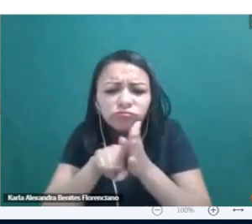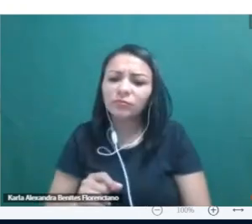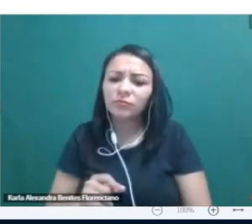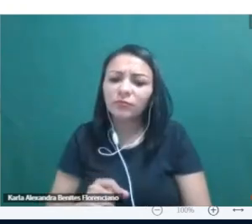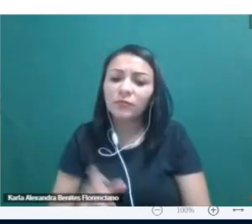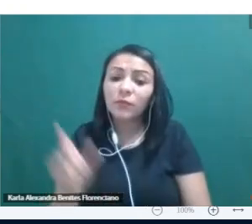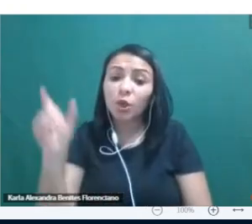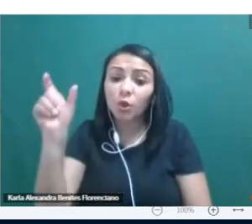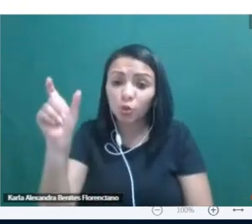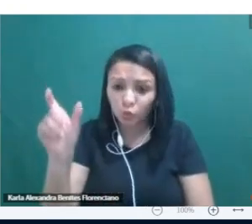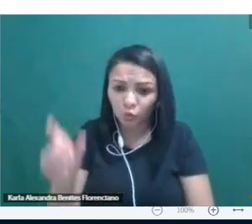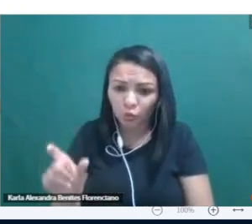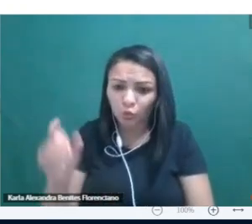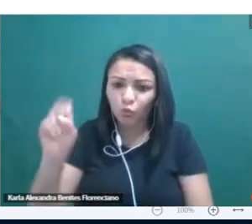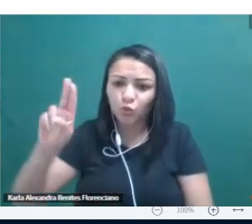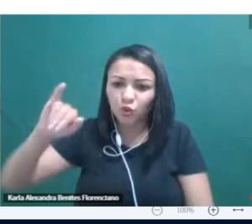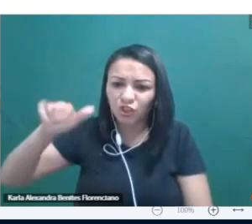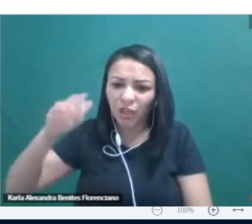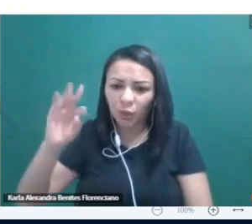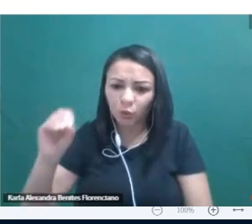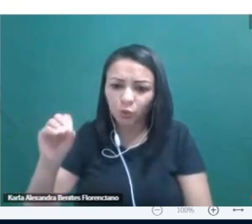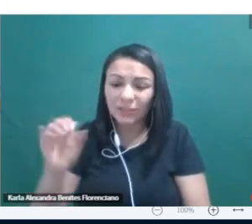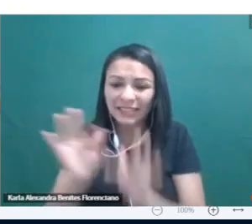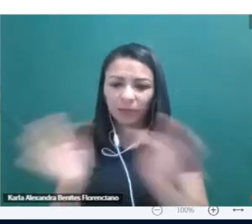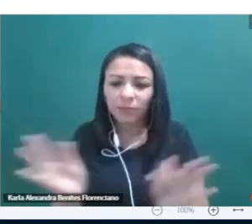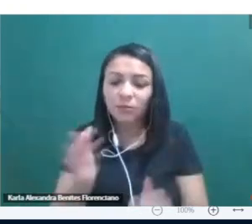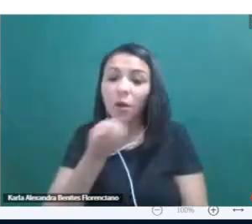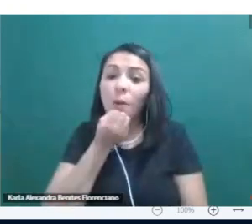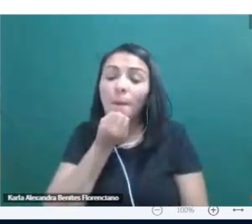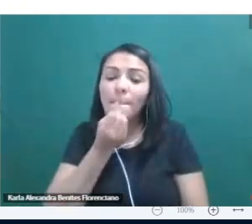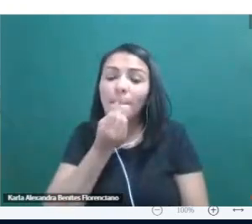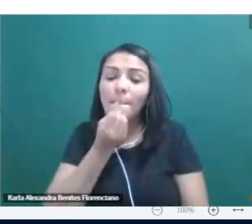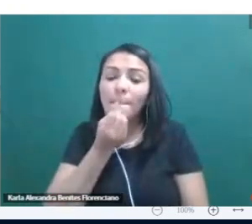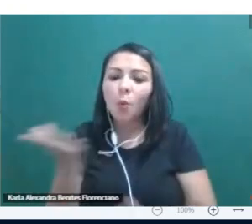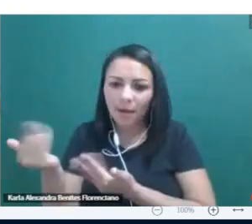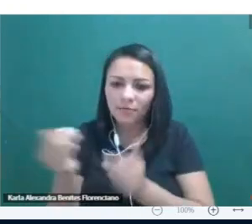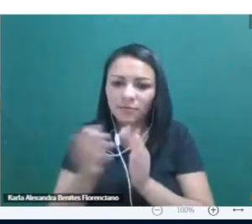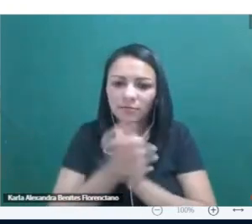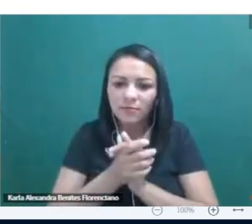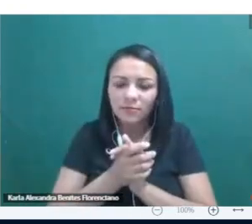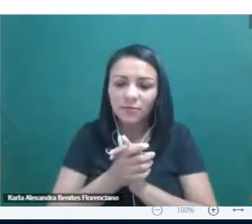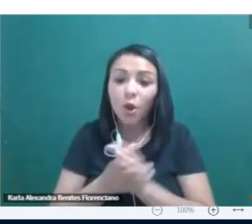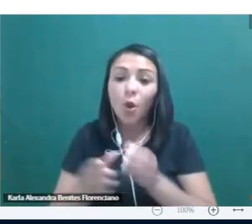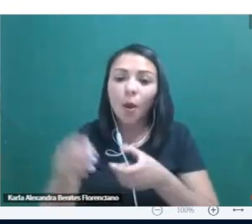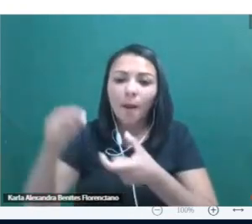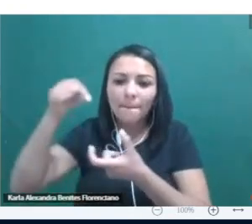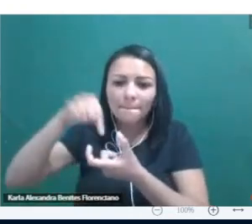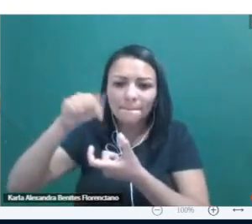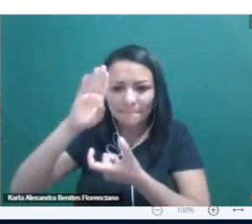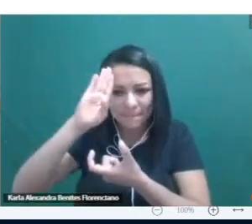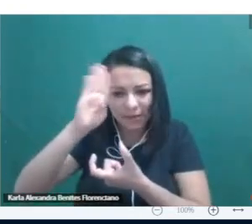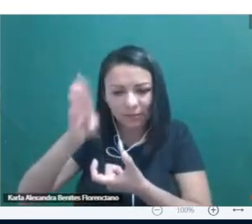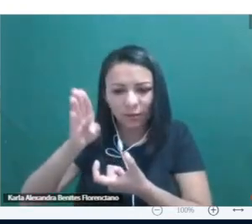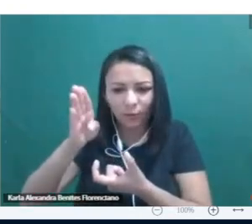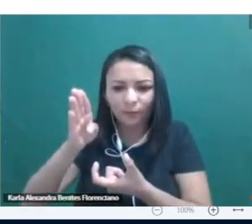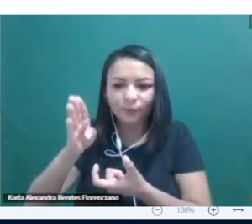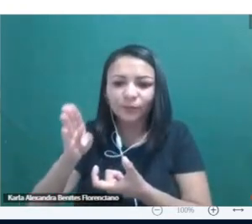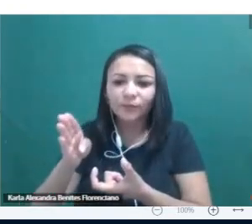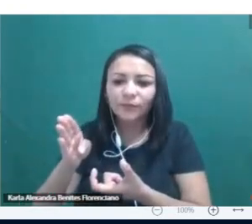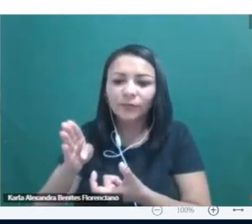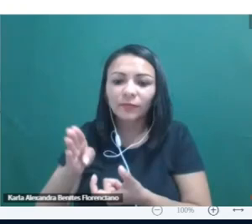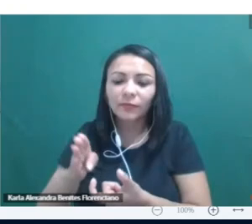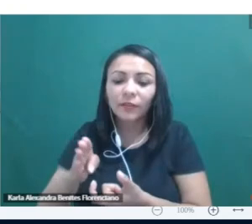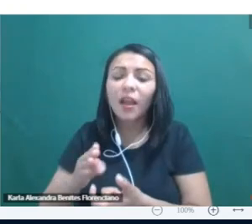simples, o bom rapaz. O núcleo do sujeito, rapaz.